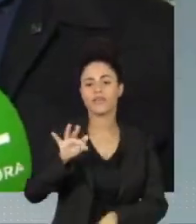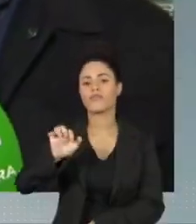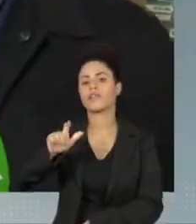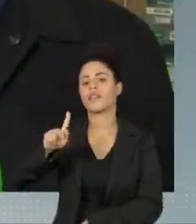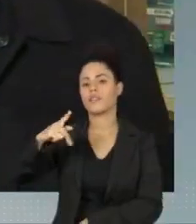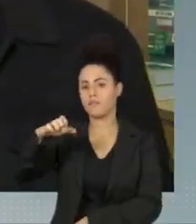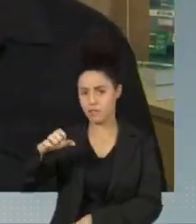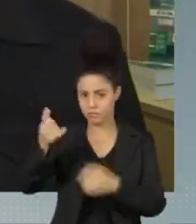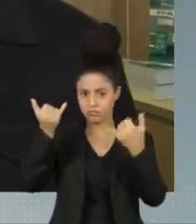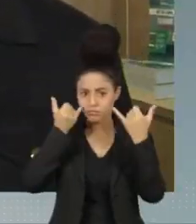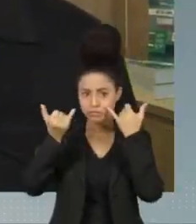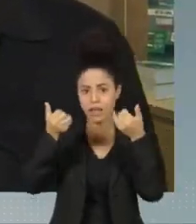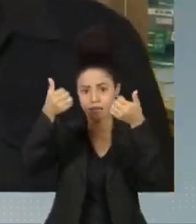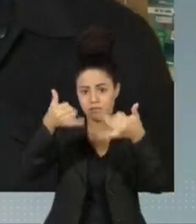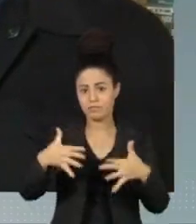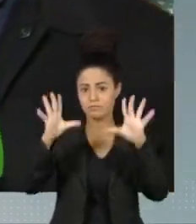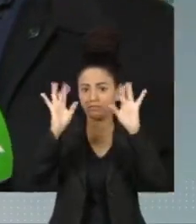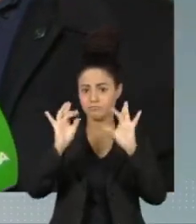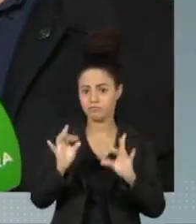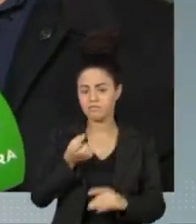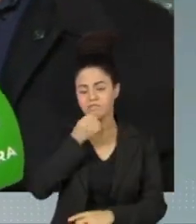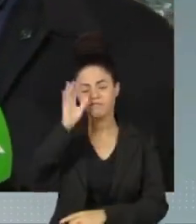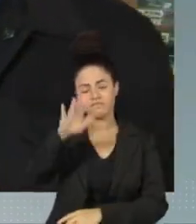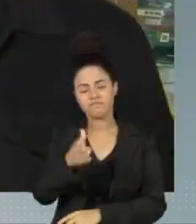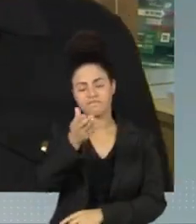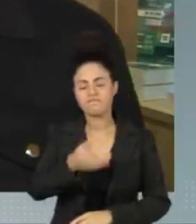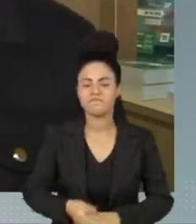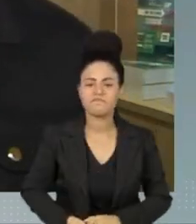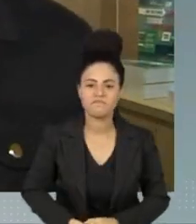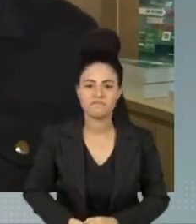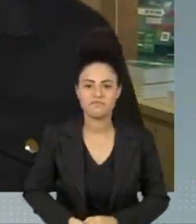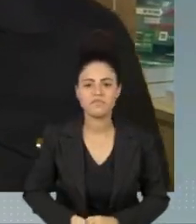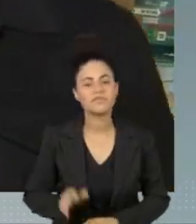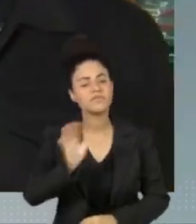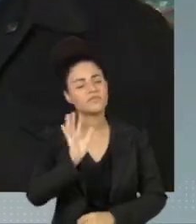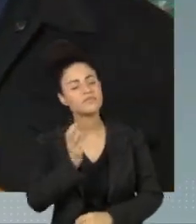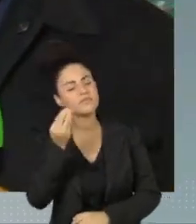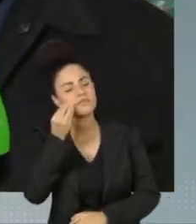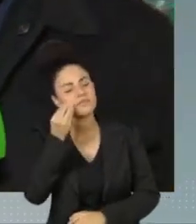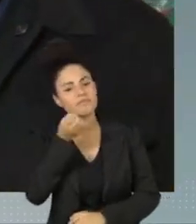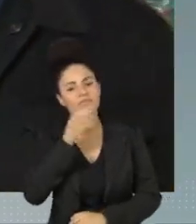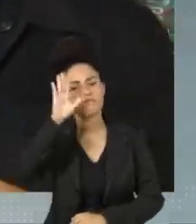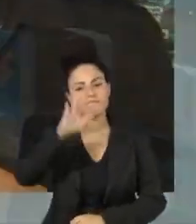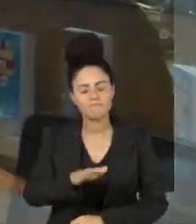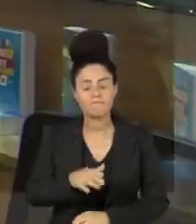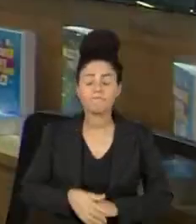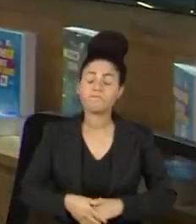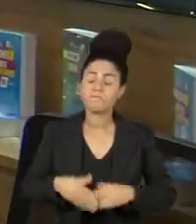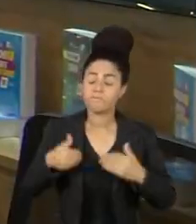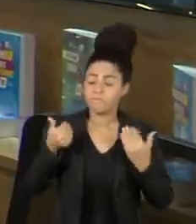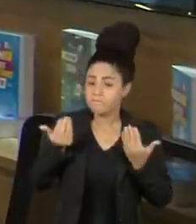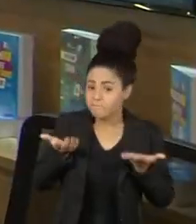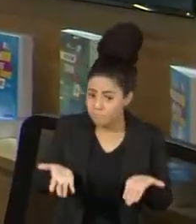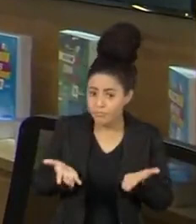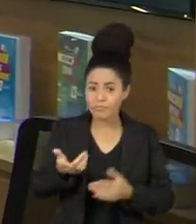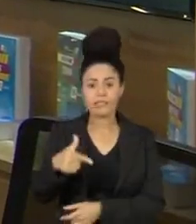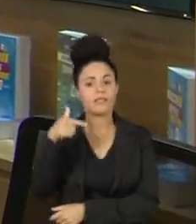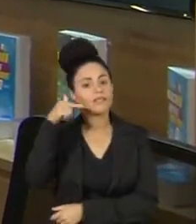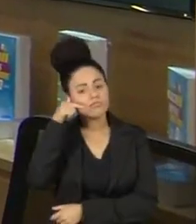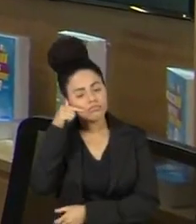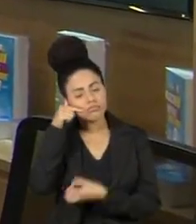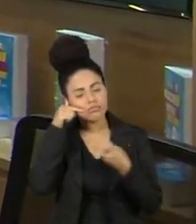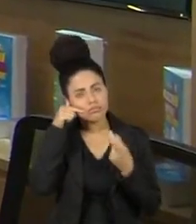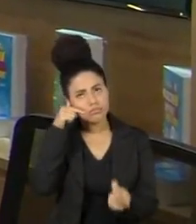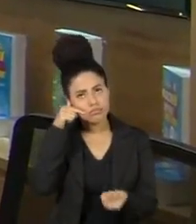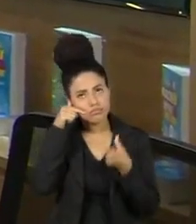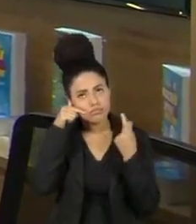os detalhes. Boa tarde, Felipe. Oi, Joyce, boa tarde. Pois é, ficar pendurado no telefone, né, ouvindo